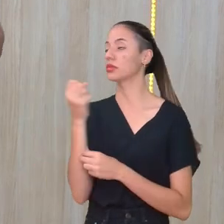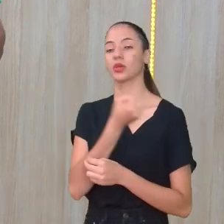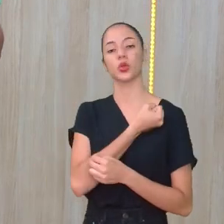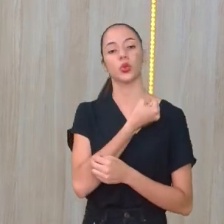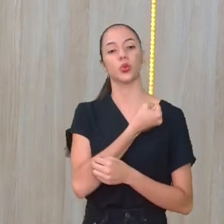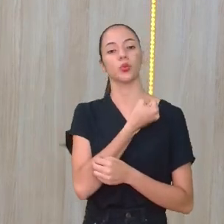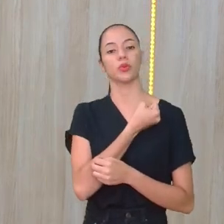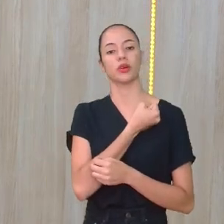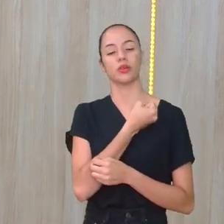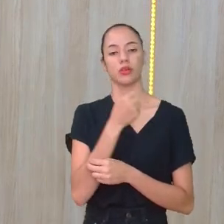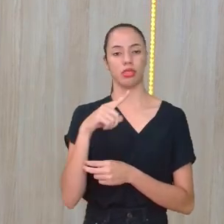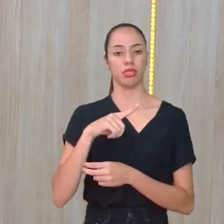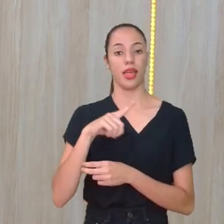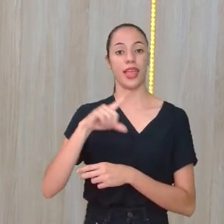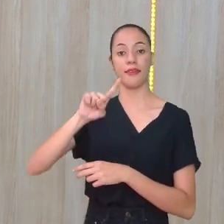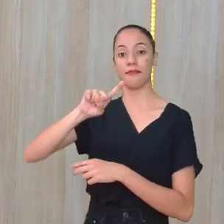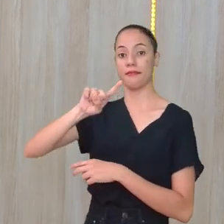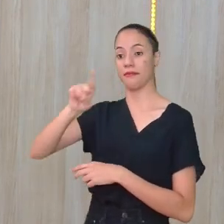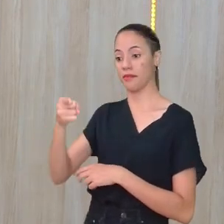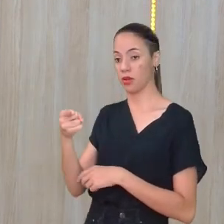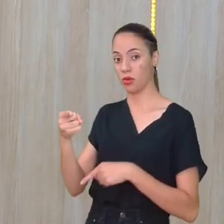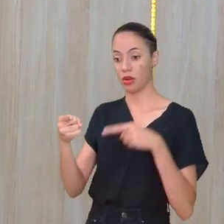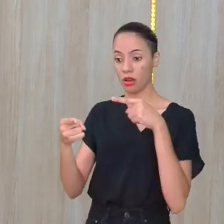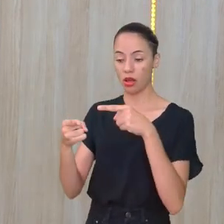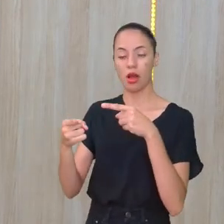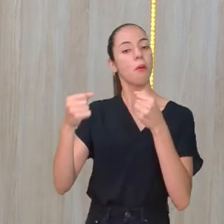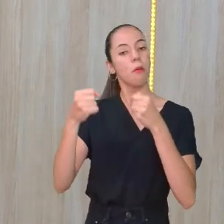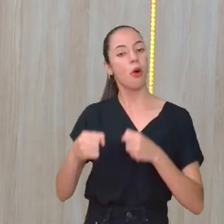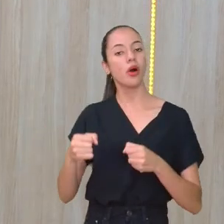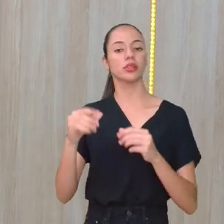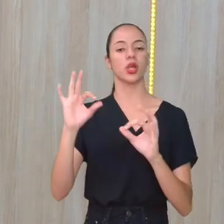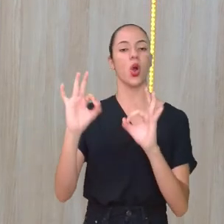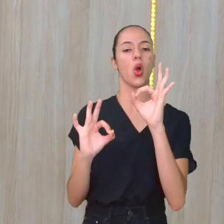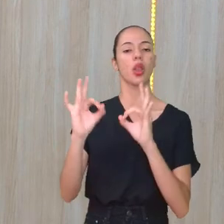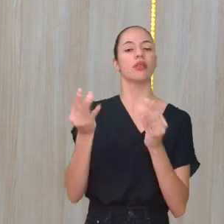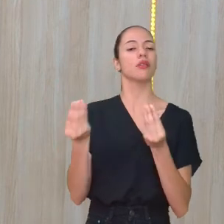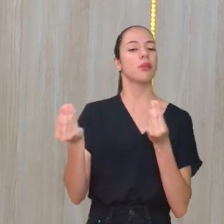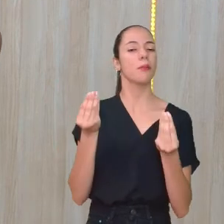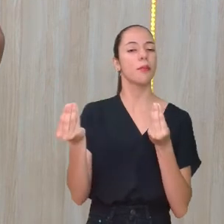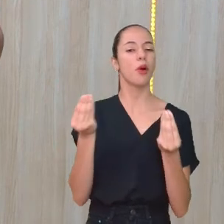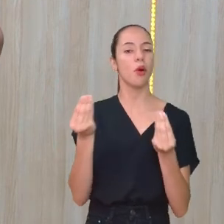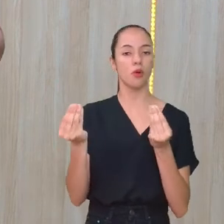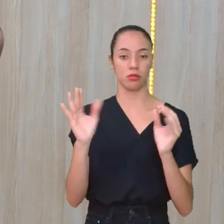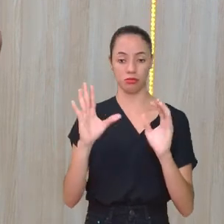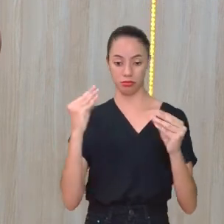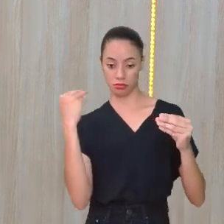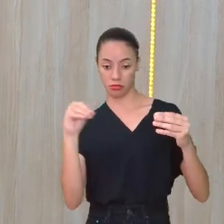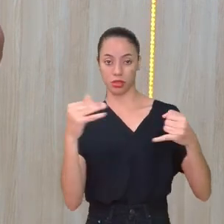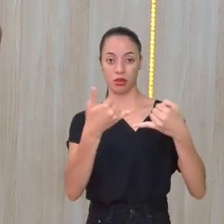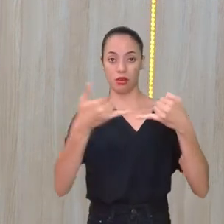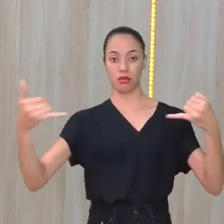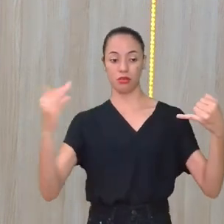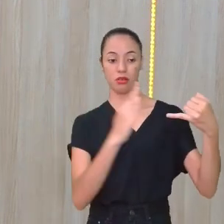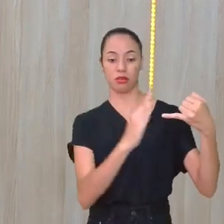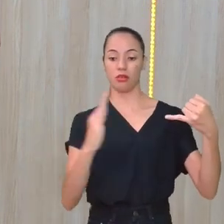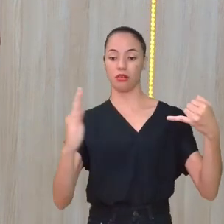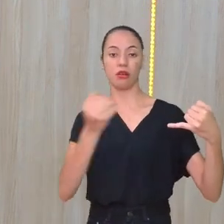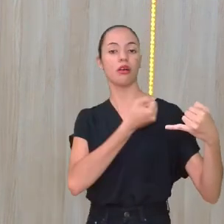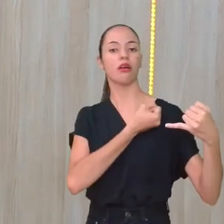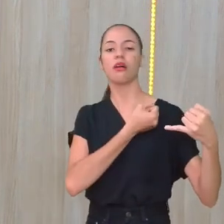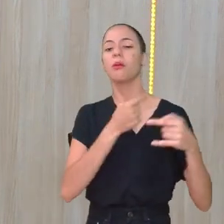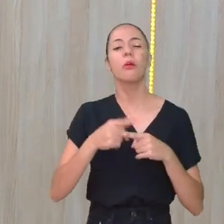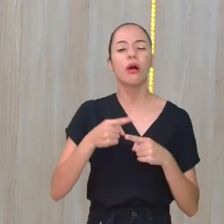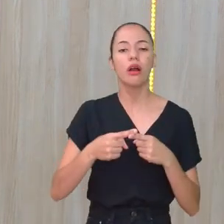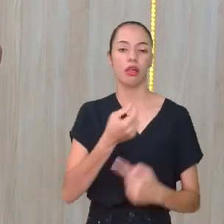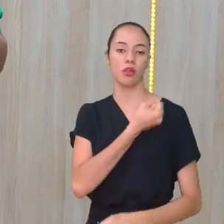números, como eles têm vírgula, eles podem ser colocados, não é, na reta numérica, porque eles são números